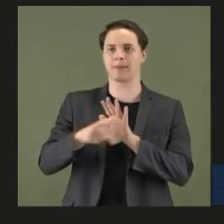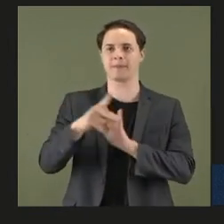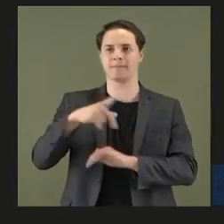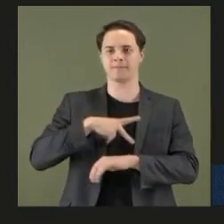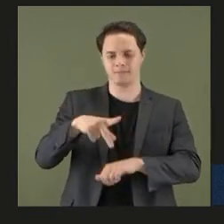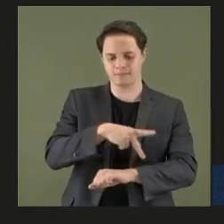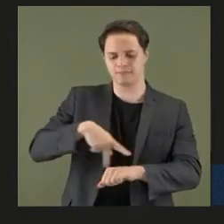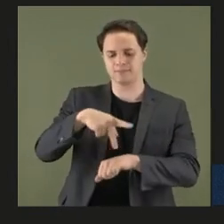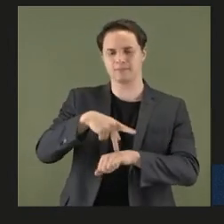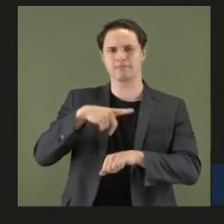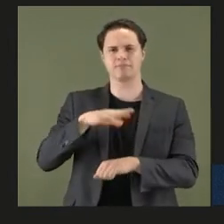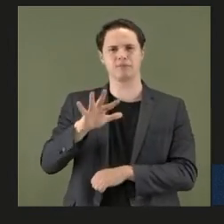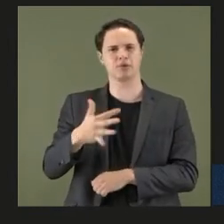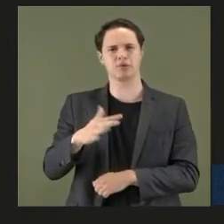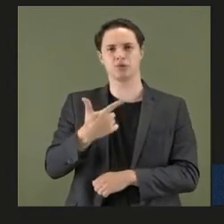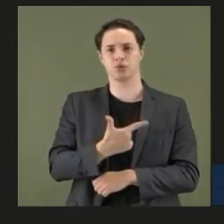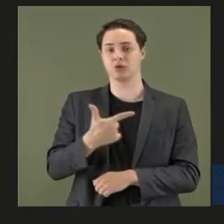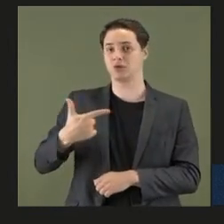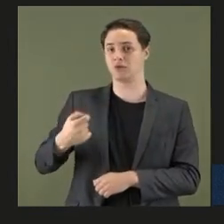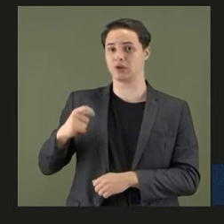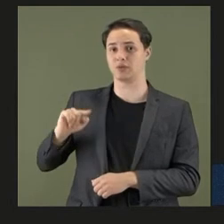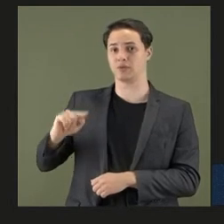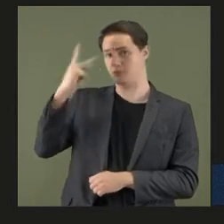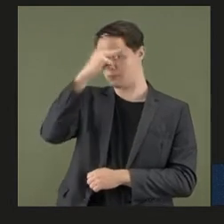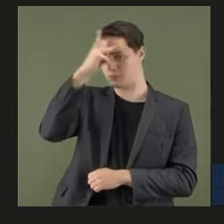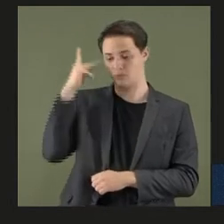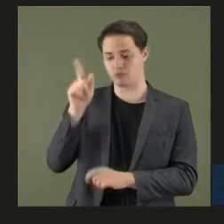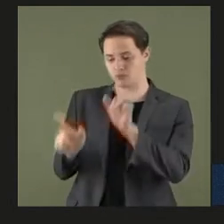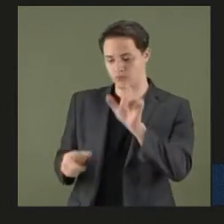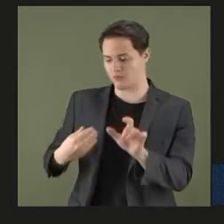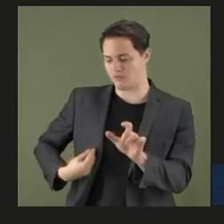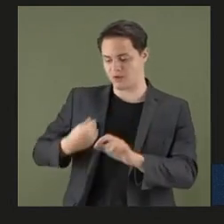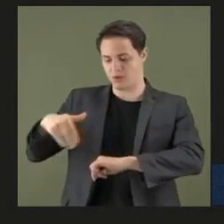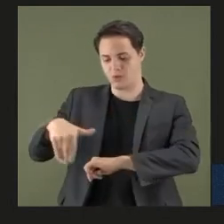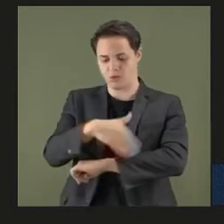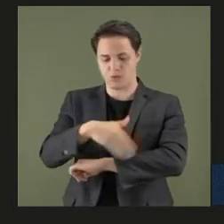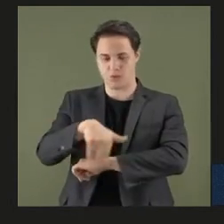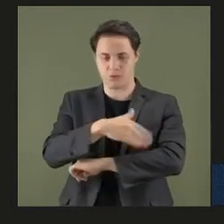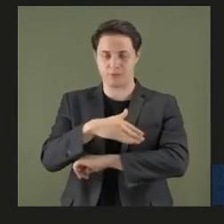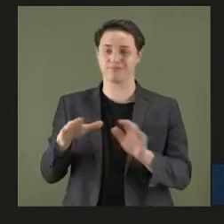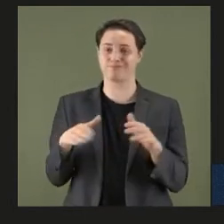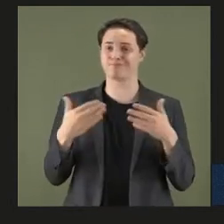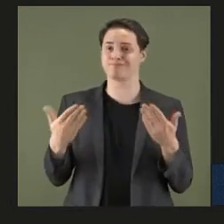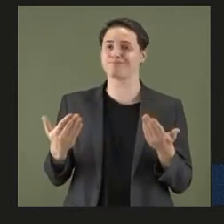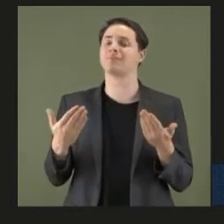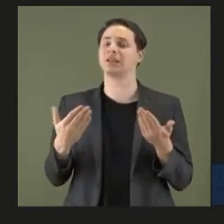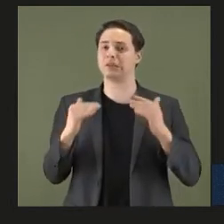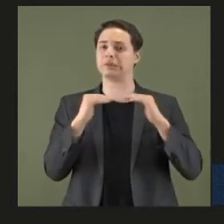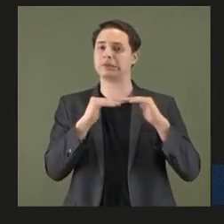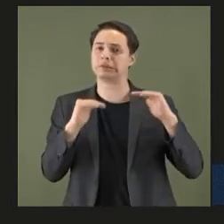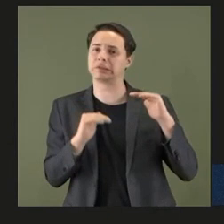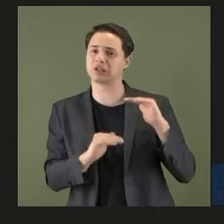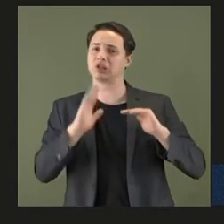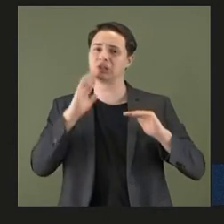um país que tem cerca de 220 mil pessoas vivendo nas ruas das grandes cidades, numa situação